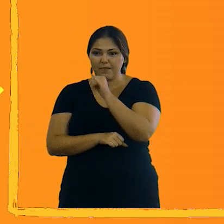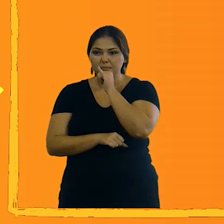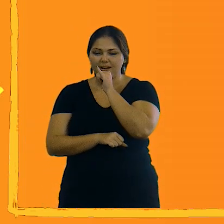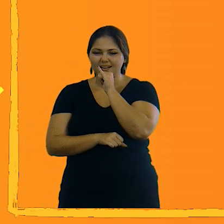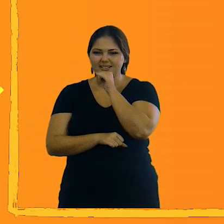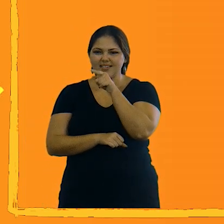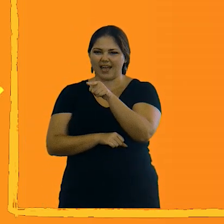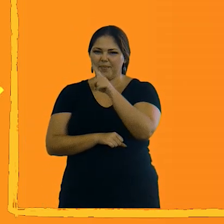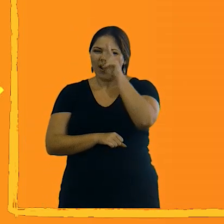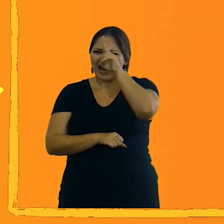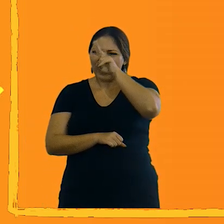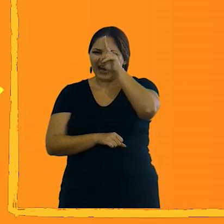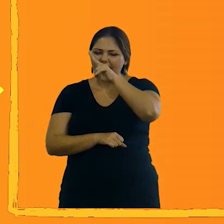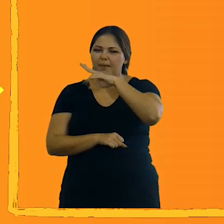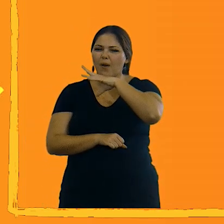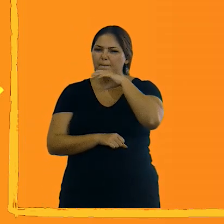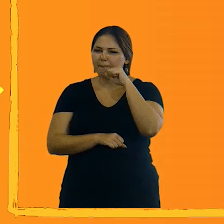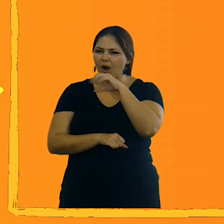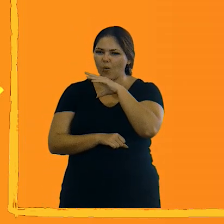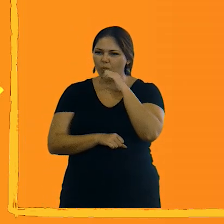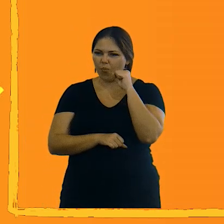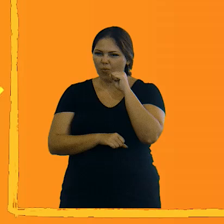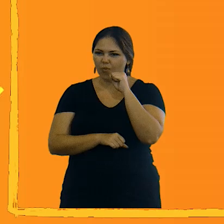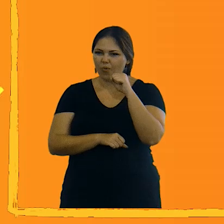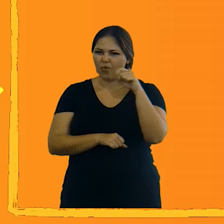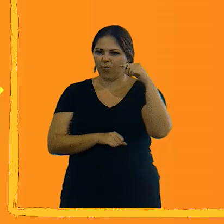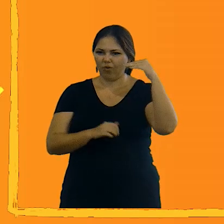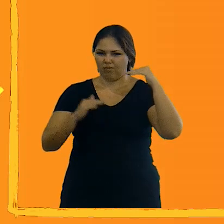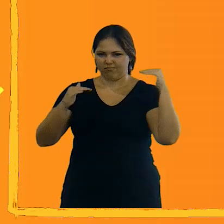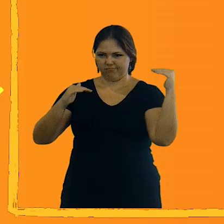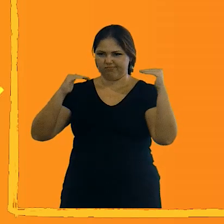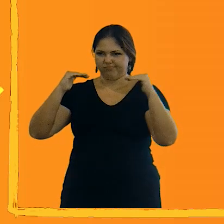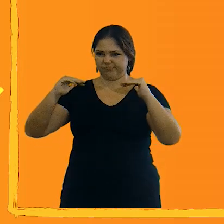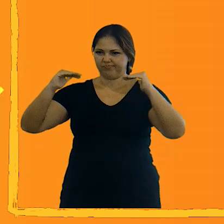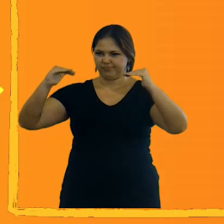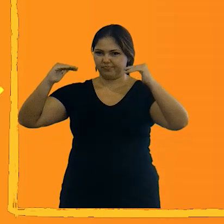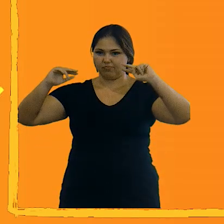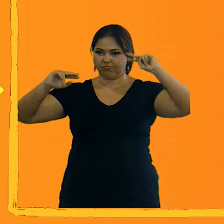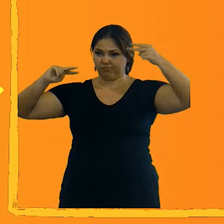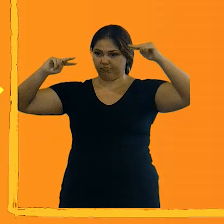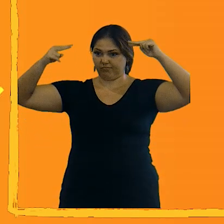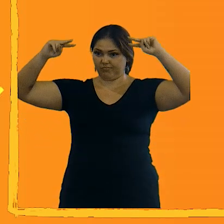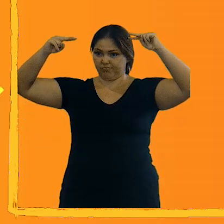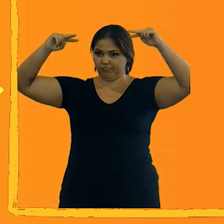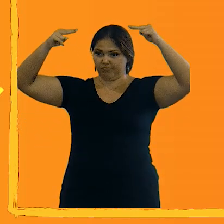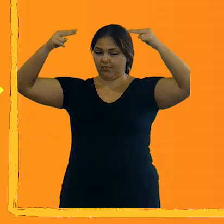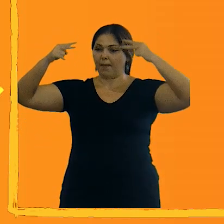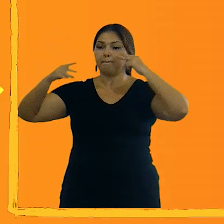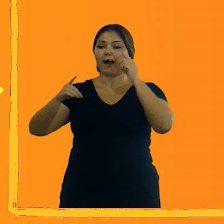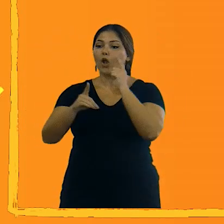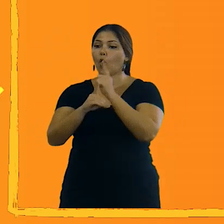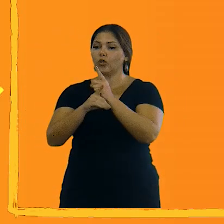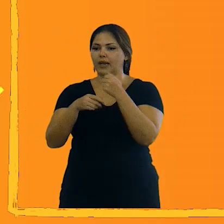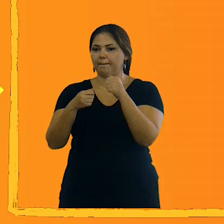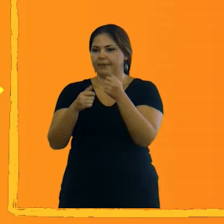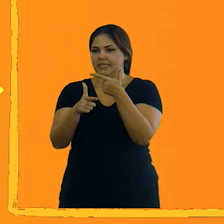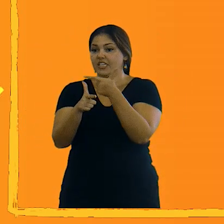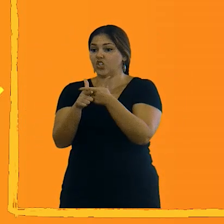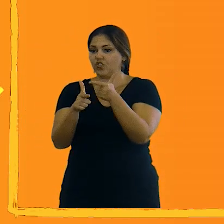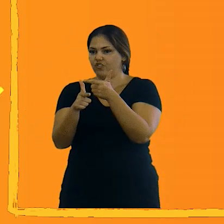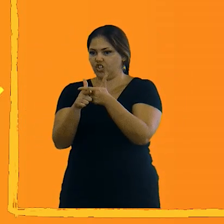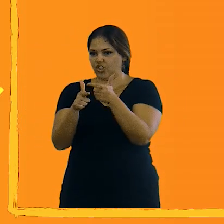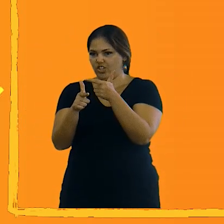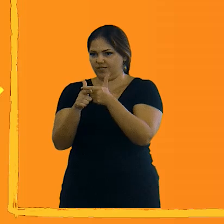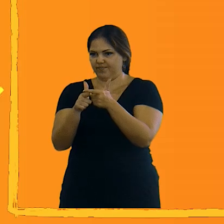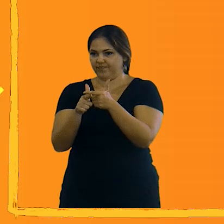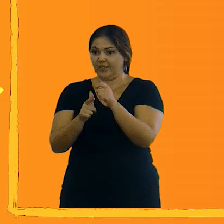inversamente tranquilo vamos lá ó força igual a massa vezes aceleração pessoal Toda vez